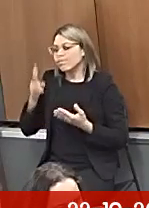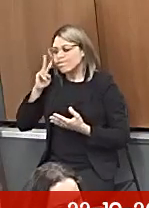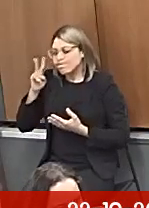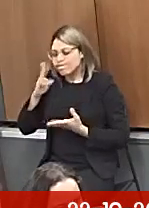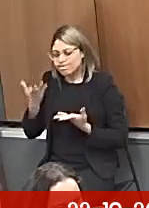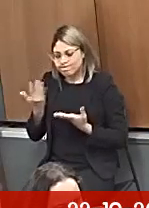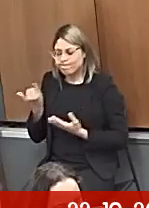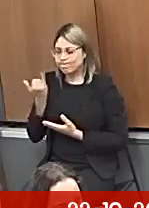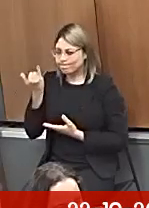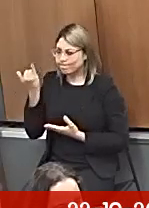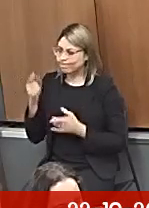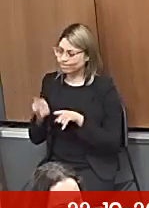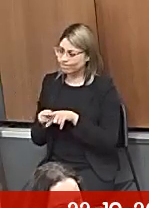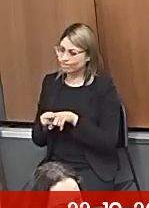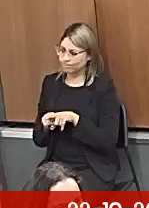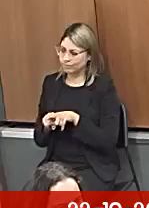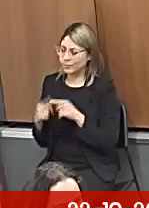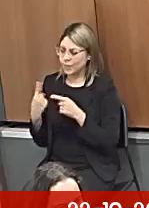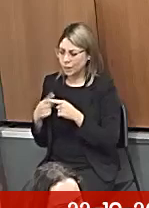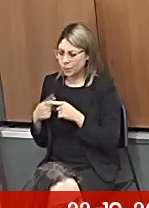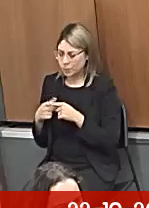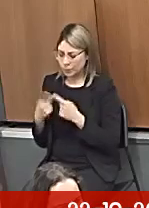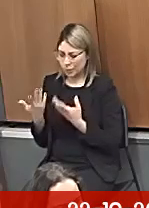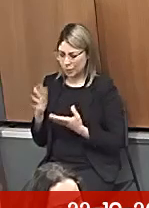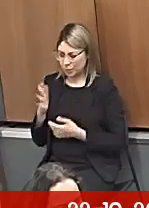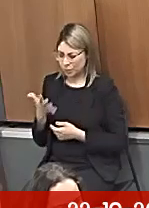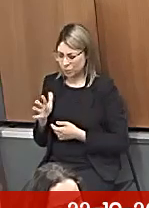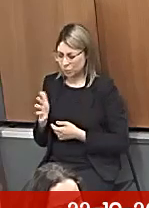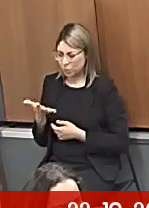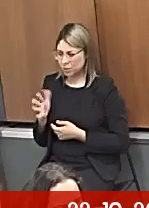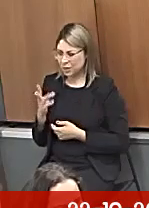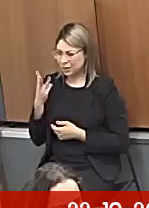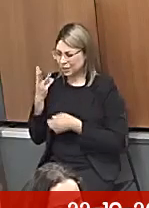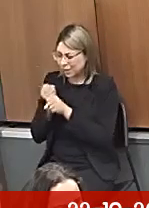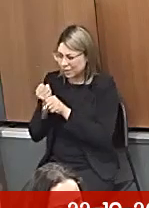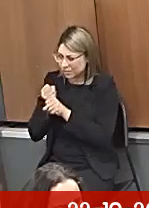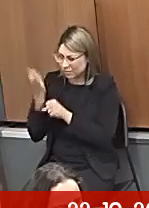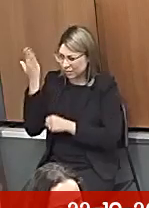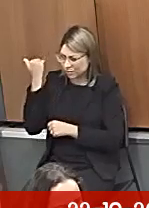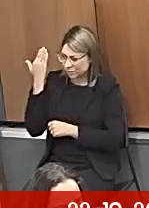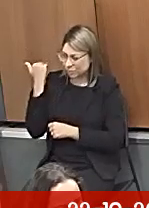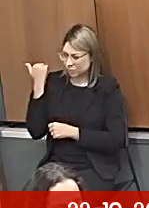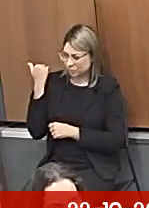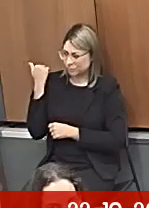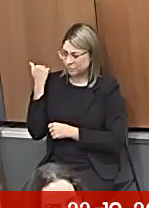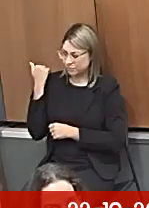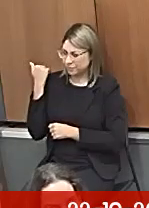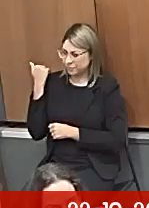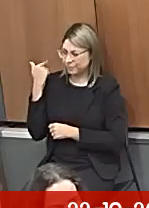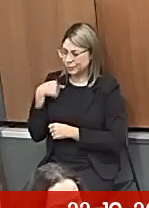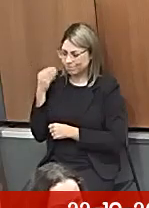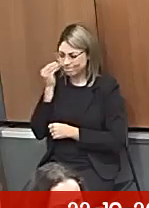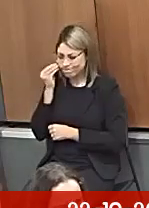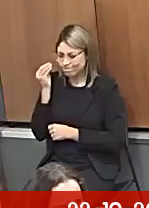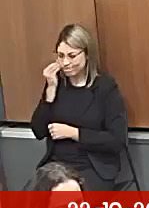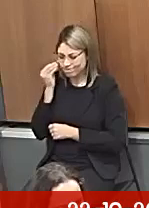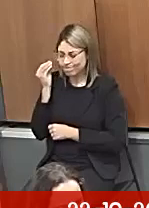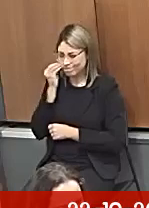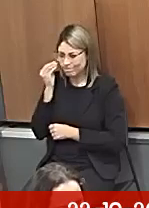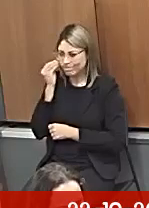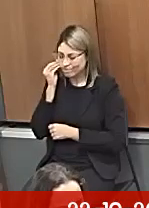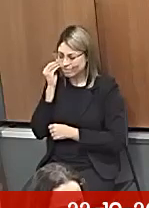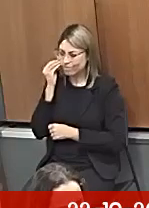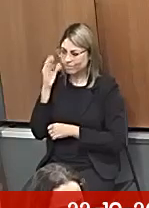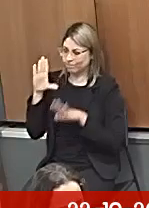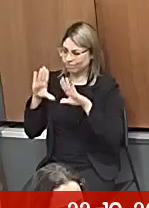emblemático, porque aproximadamente 3 anos eu vim tentado nesta casa, e